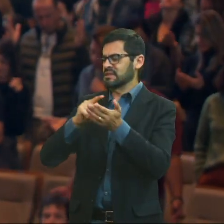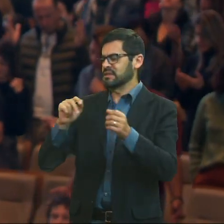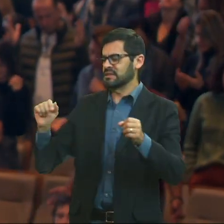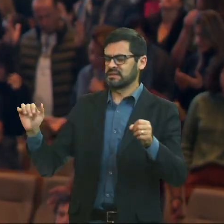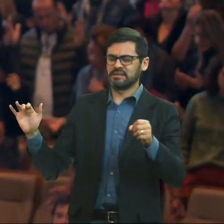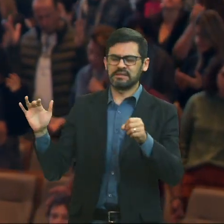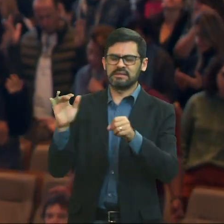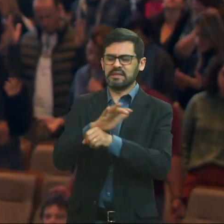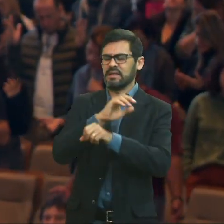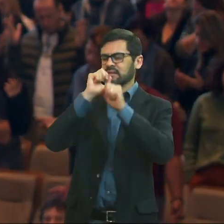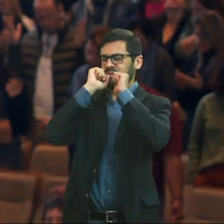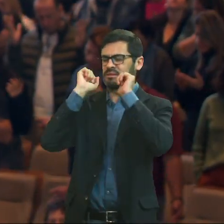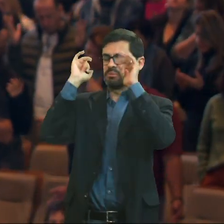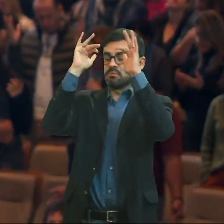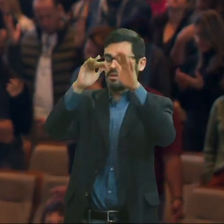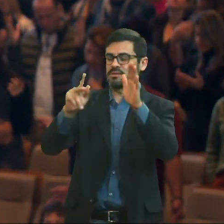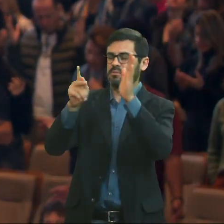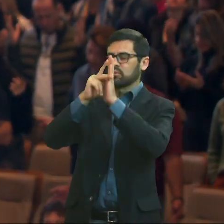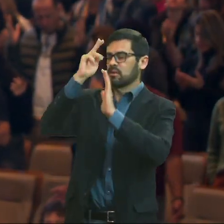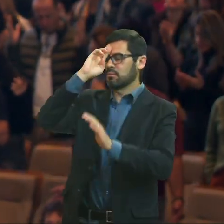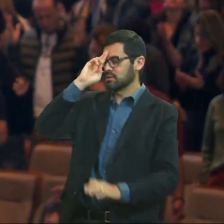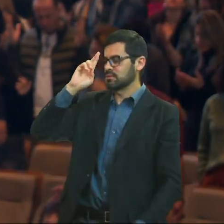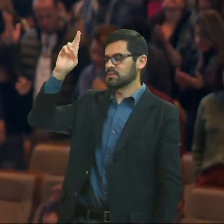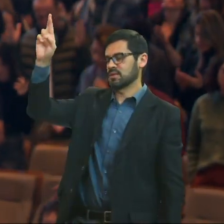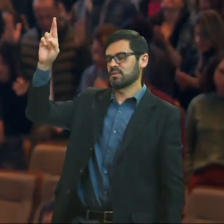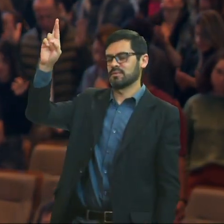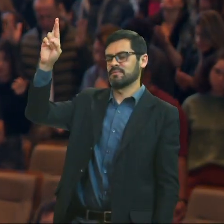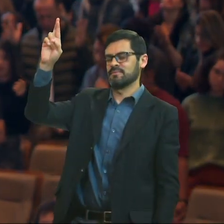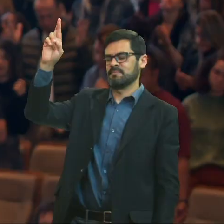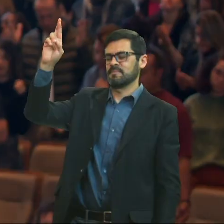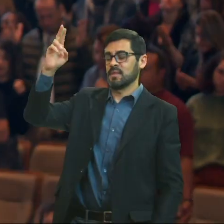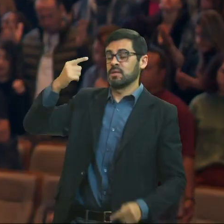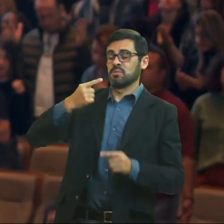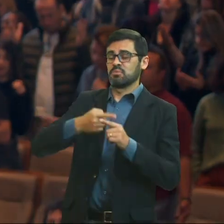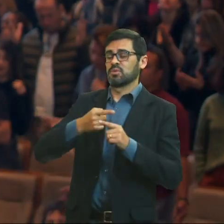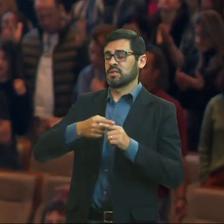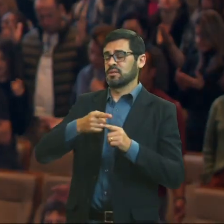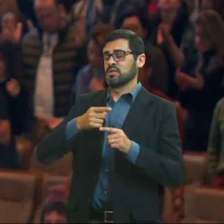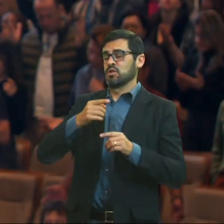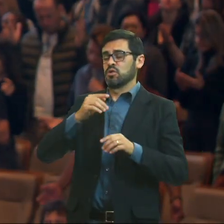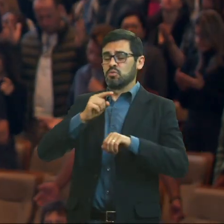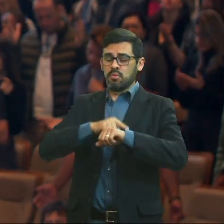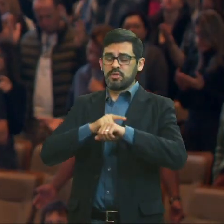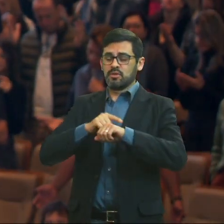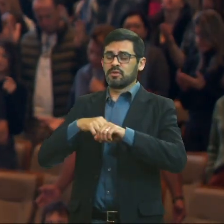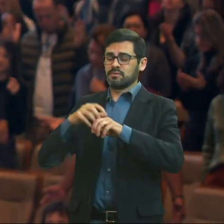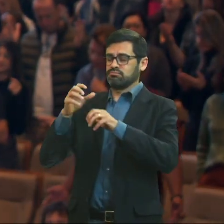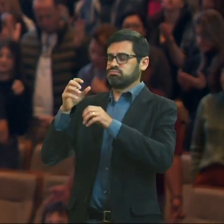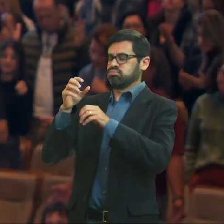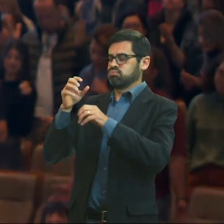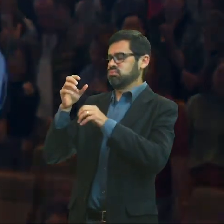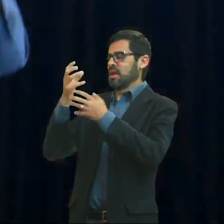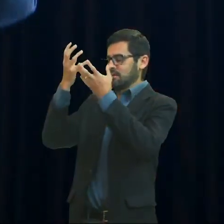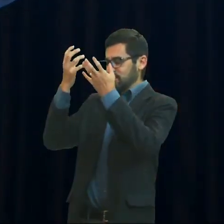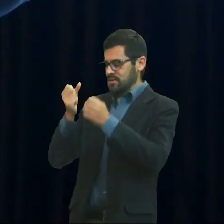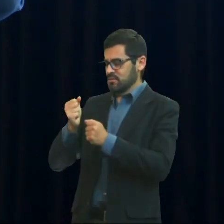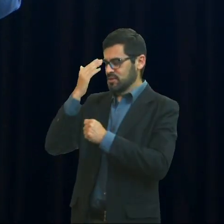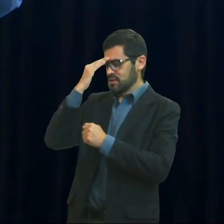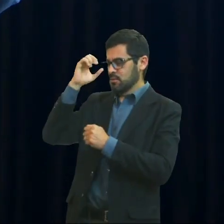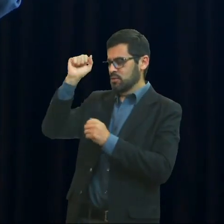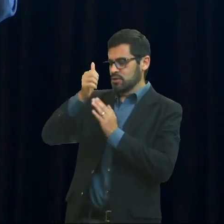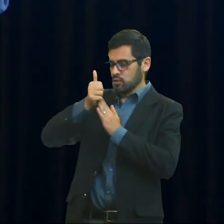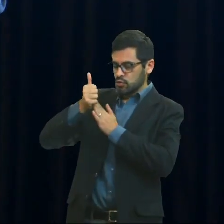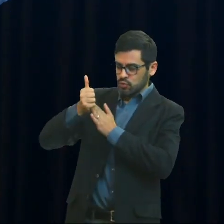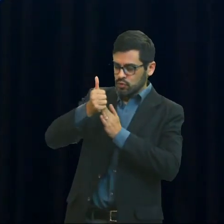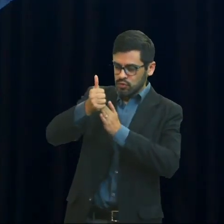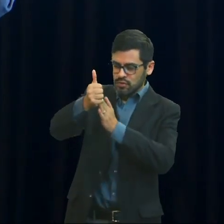sejam abençoados, porque quando deixamos a sabedoria de Deus nos guiar, o favor